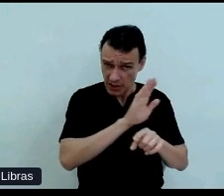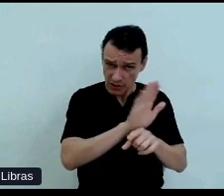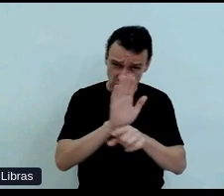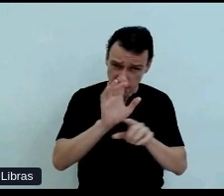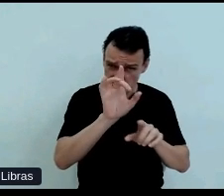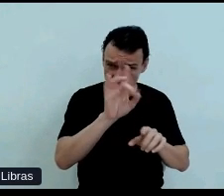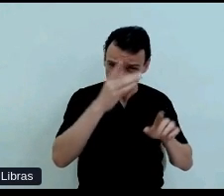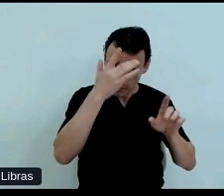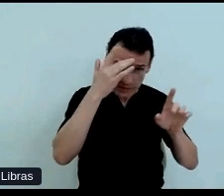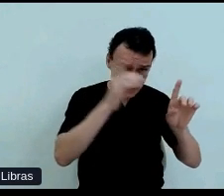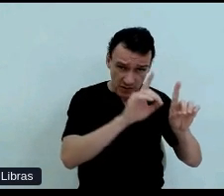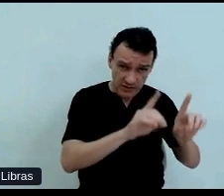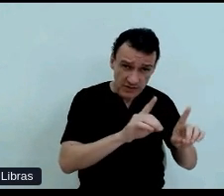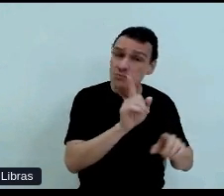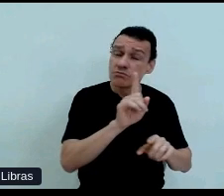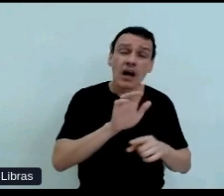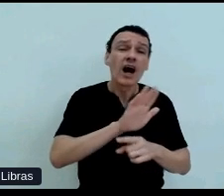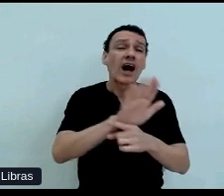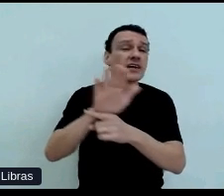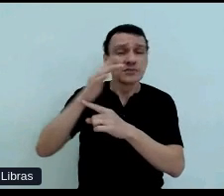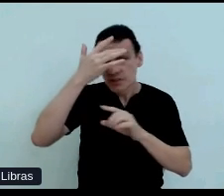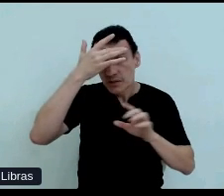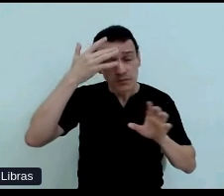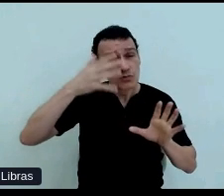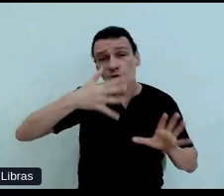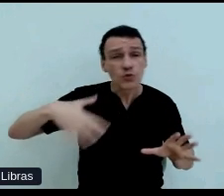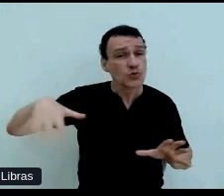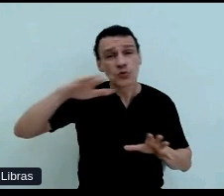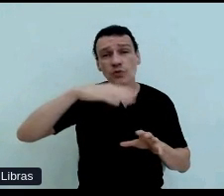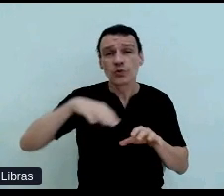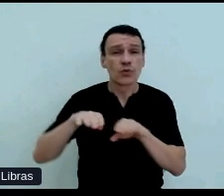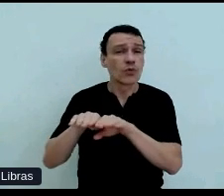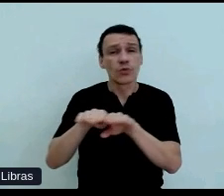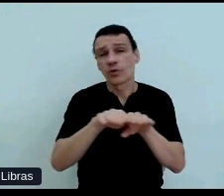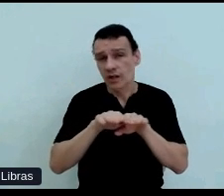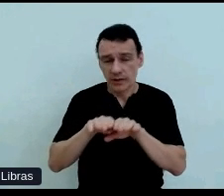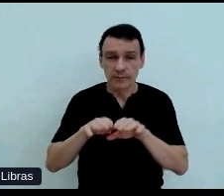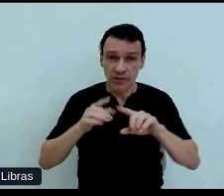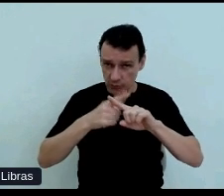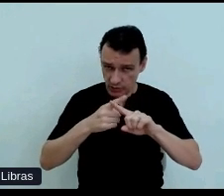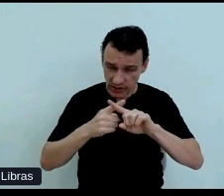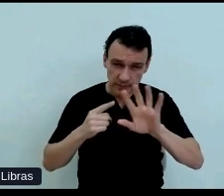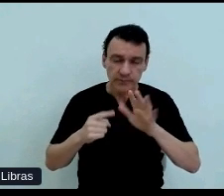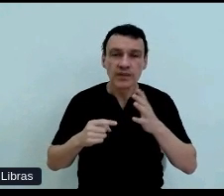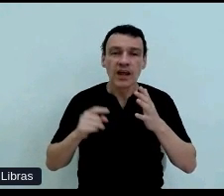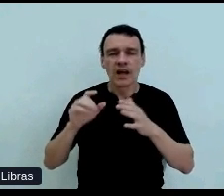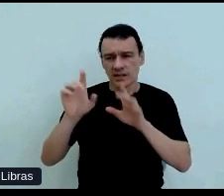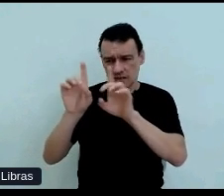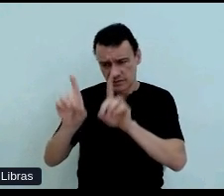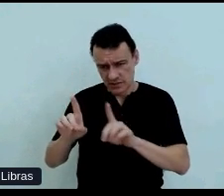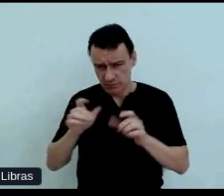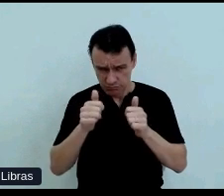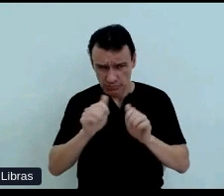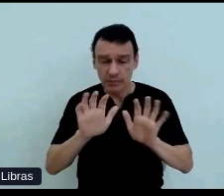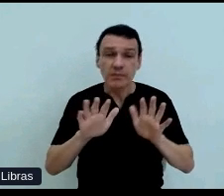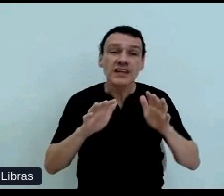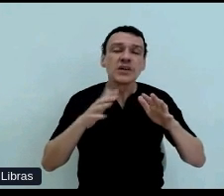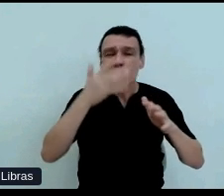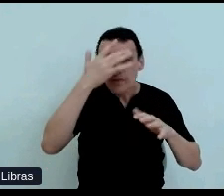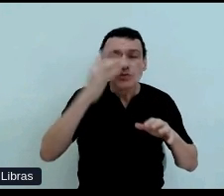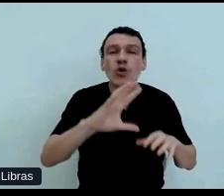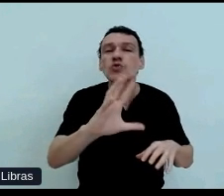própria matriz, para que da próxima vez ela funcione bem, para que da próxima vez ela esteja adequada, a gente vai